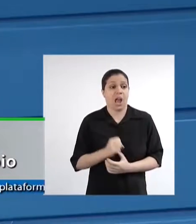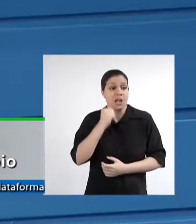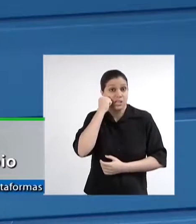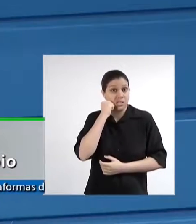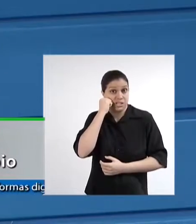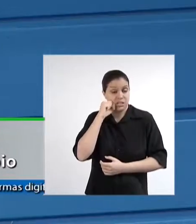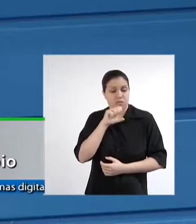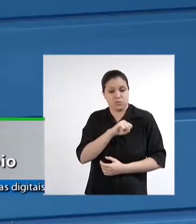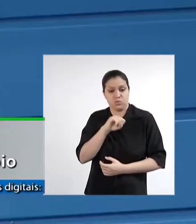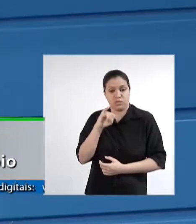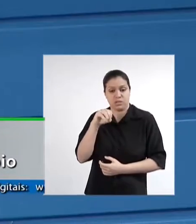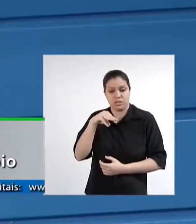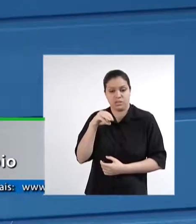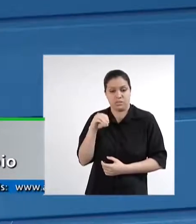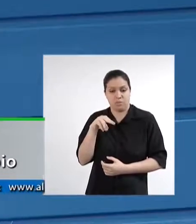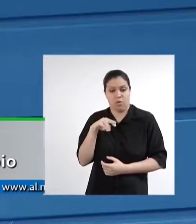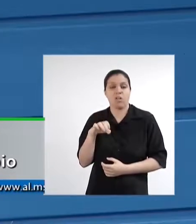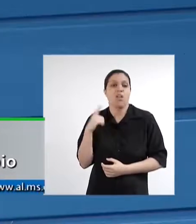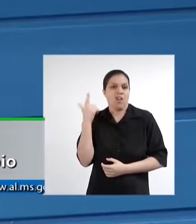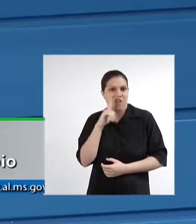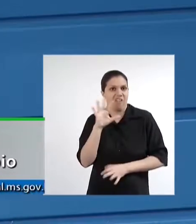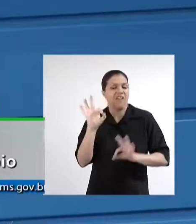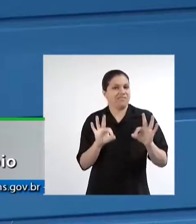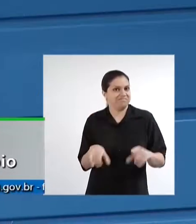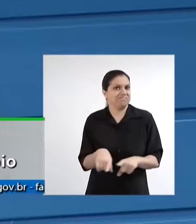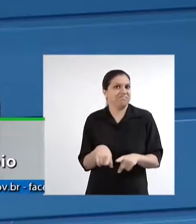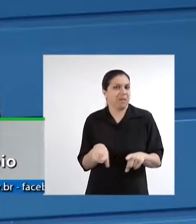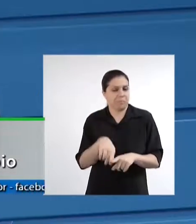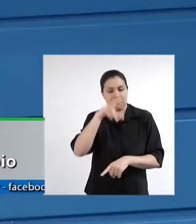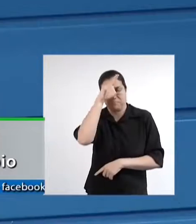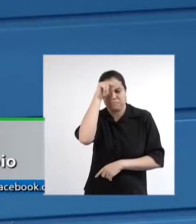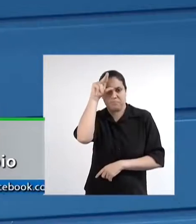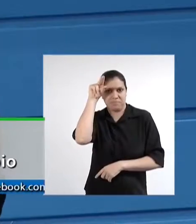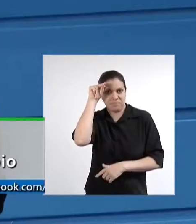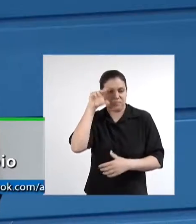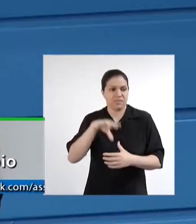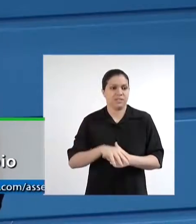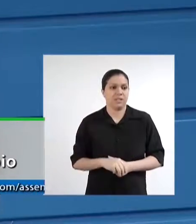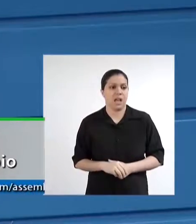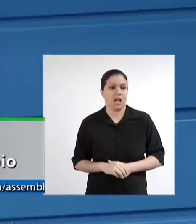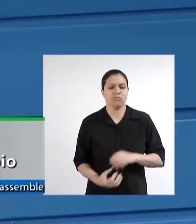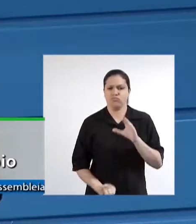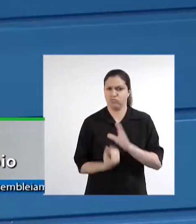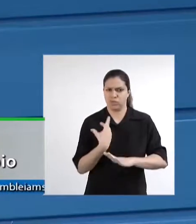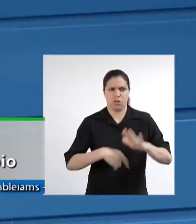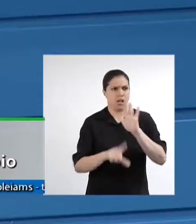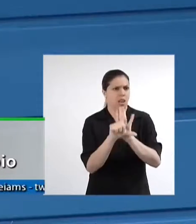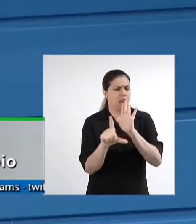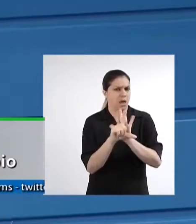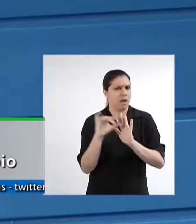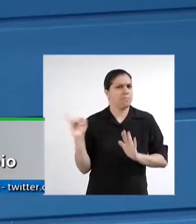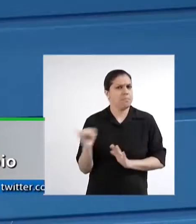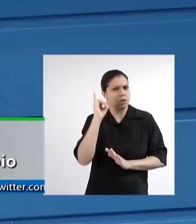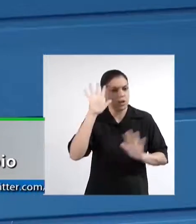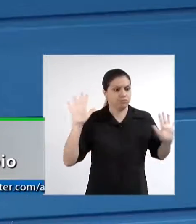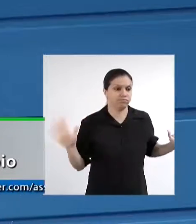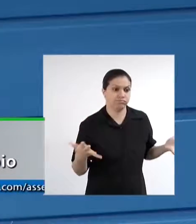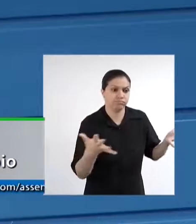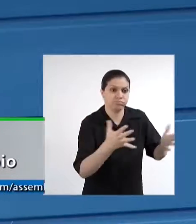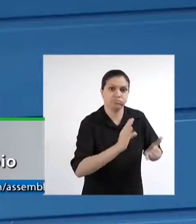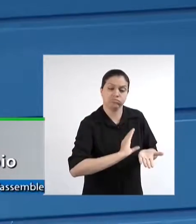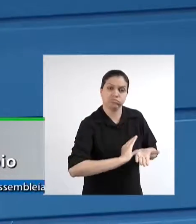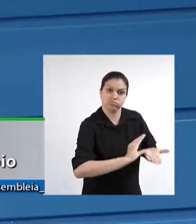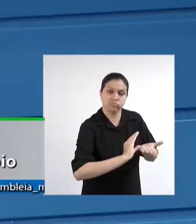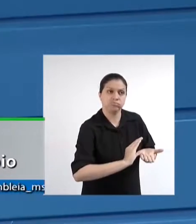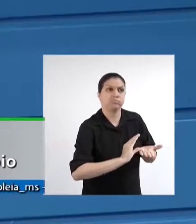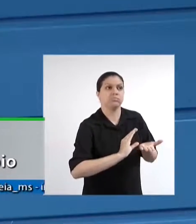Simone Tebet deu conta do recado. Como prefeita, fez leis importantes para estimular o